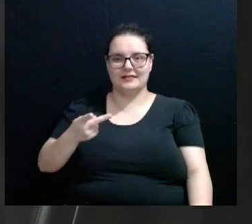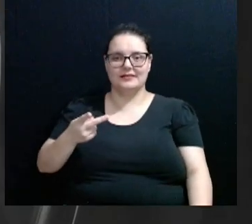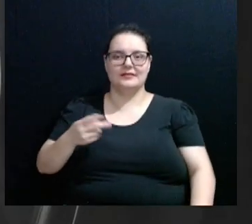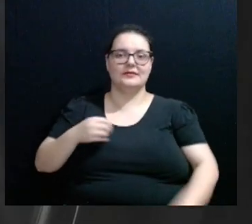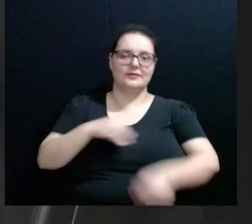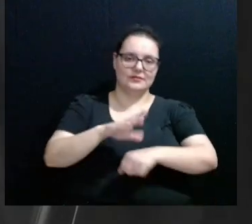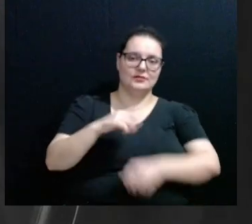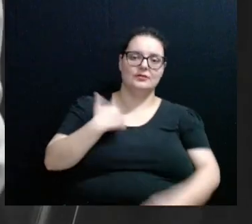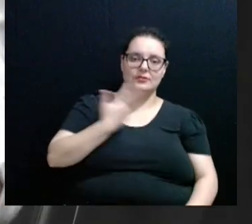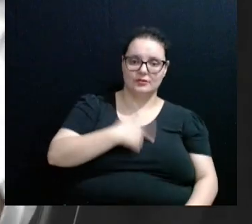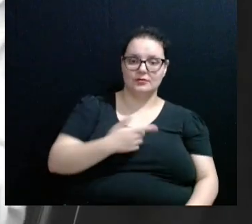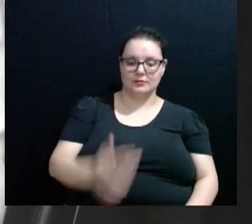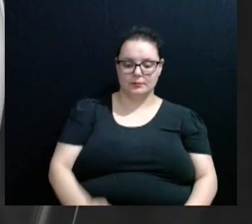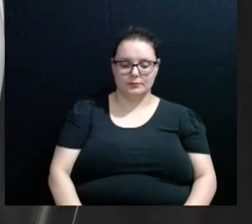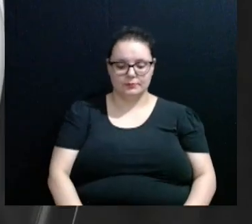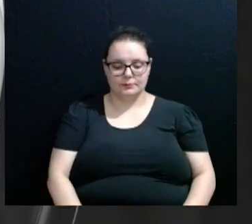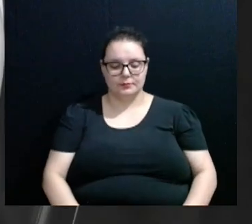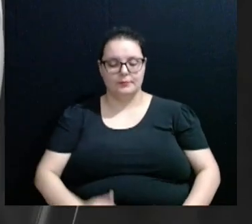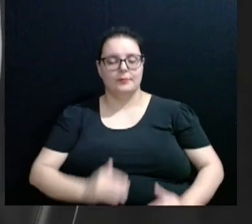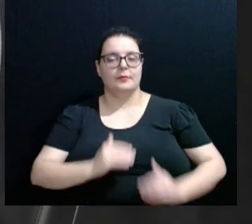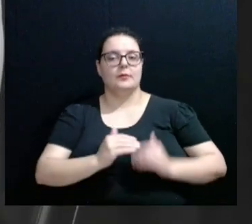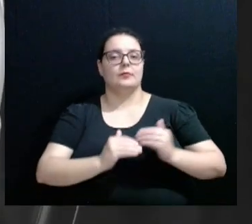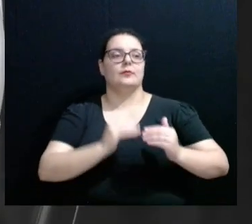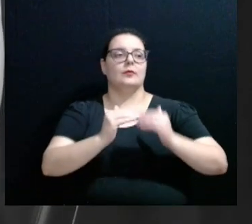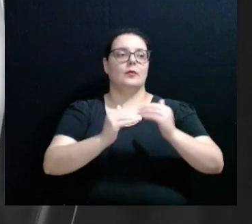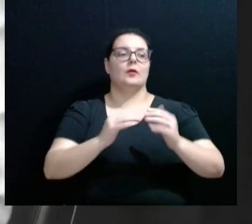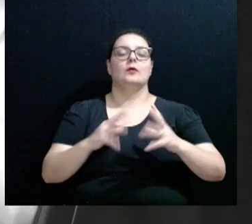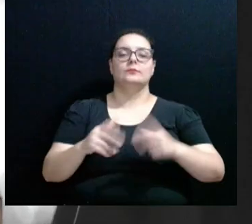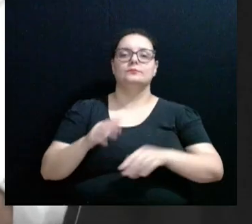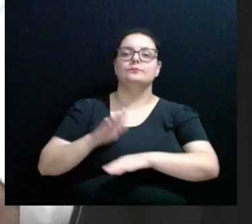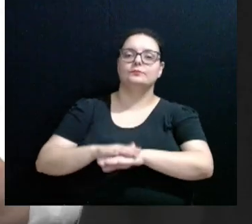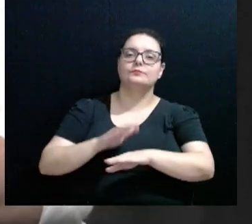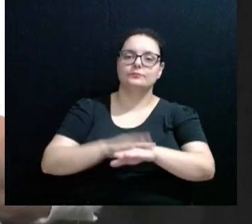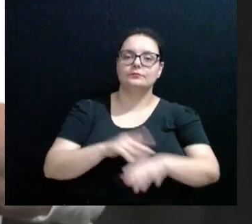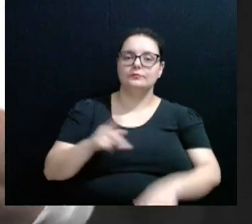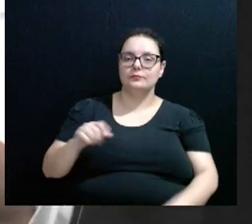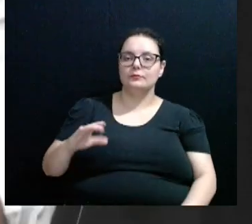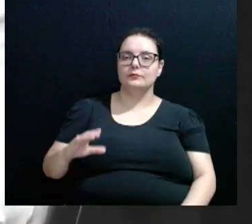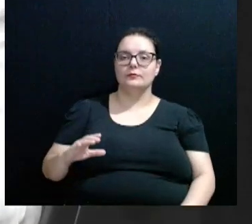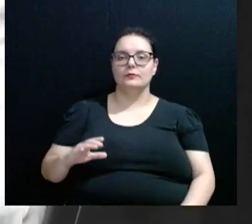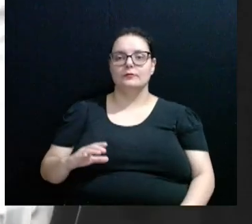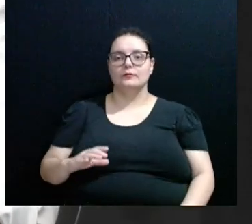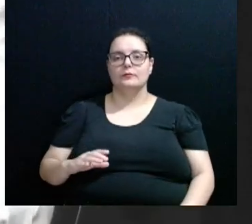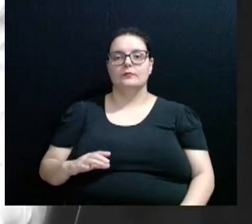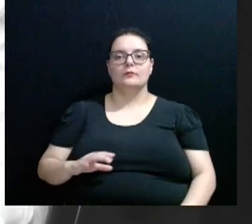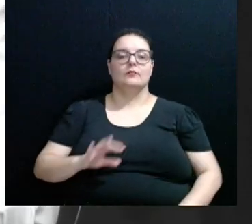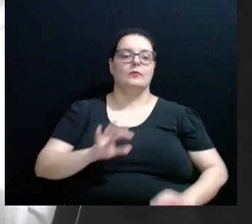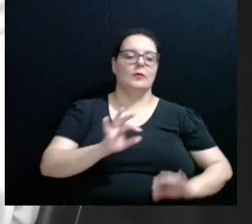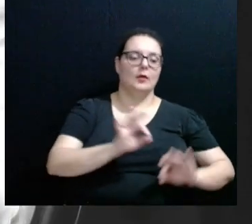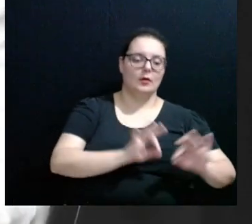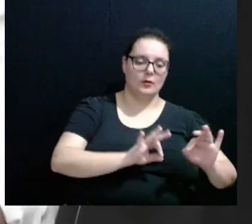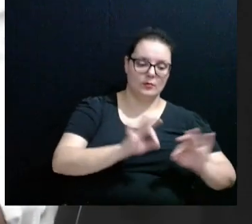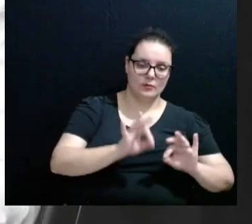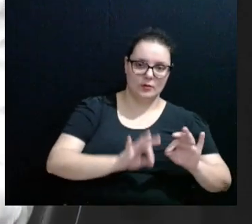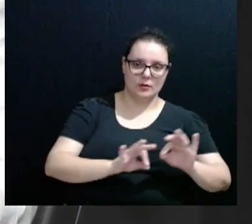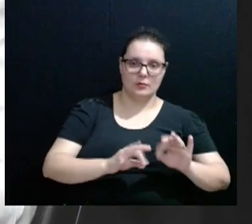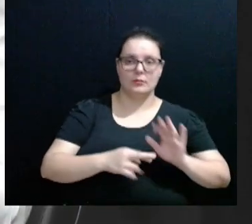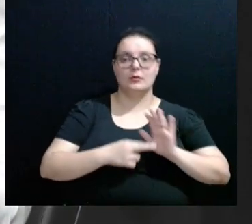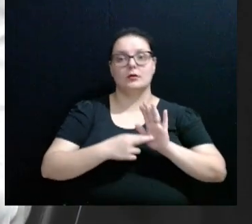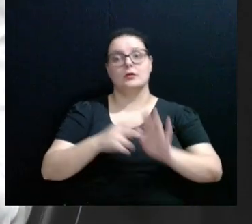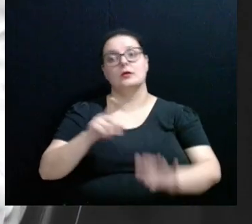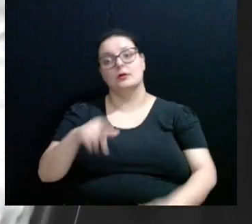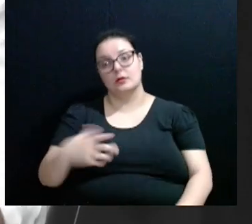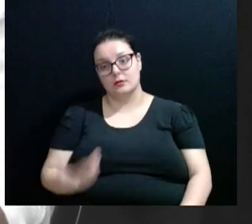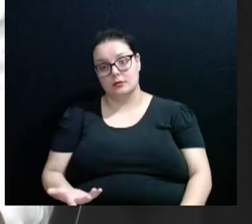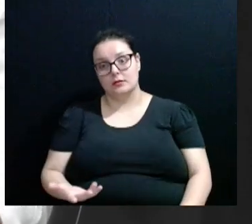a gente foi construindo todas essas ações dentro do PIC. A gente pegou um plano que é referência, e eu